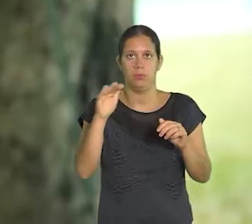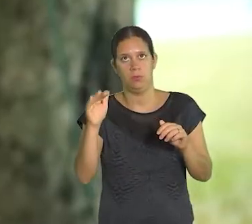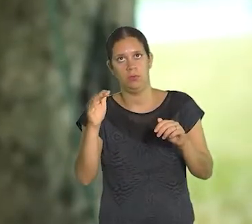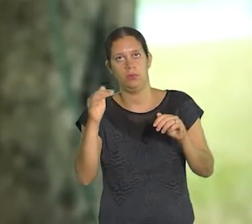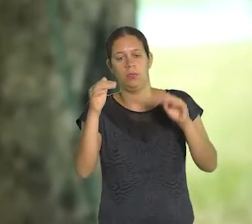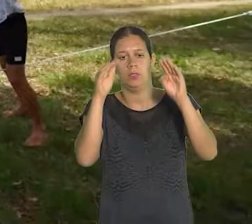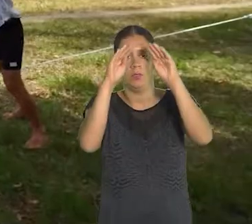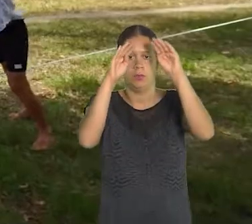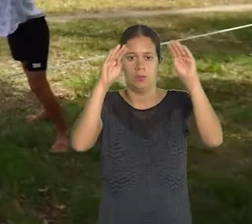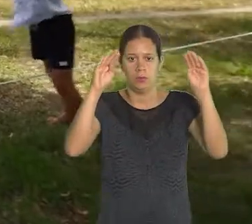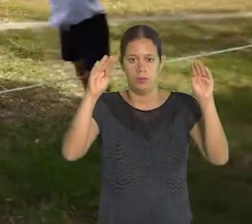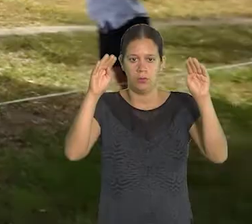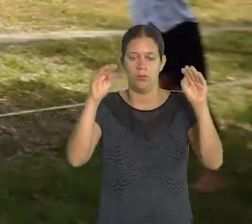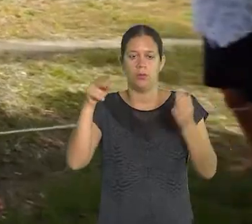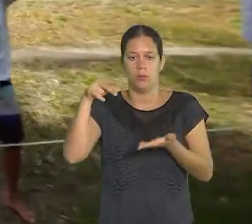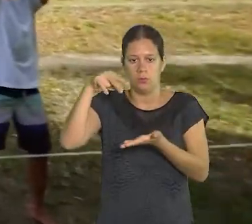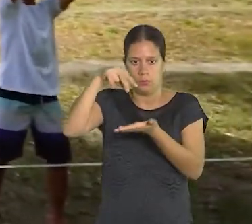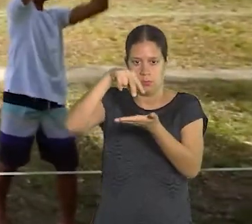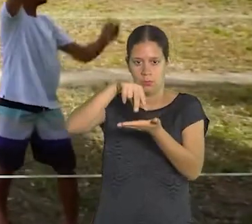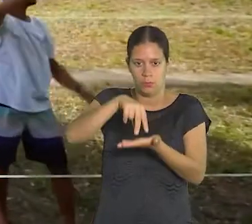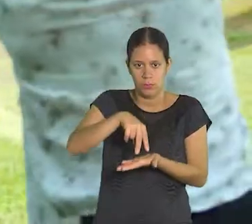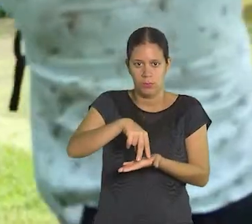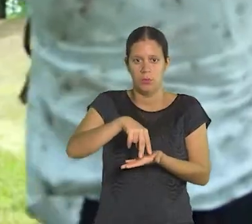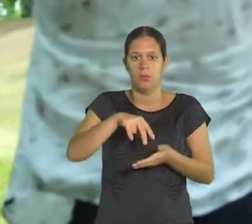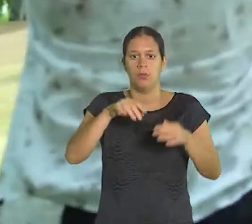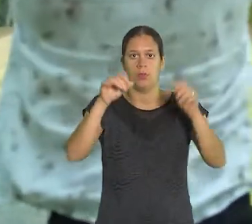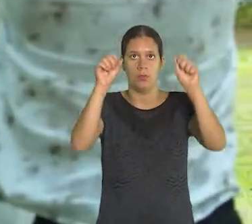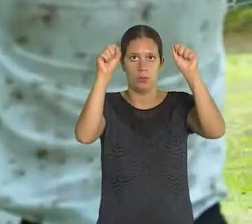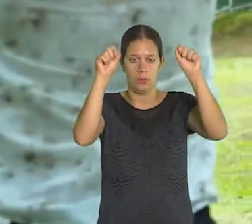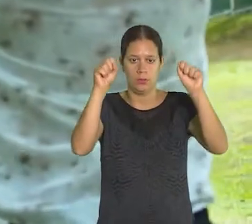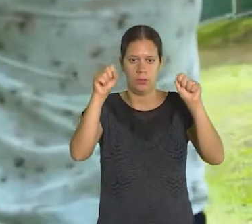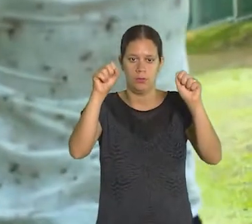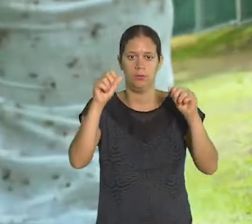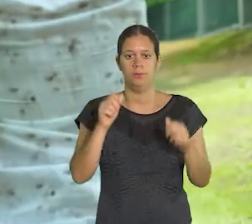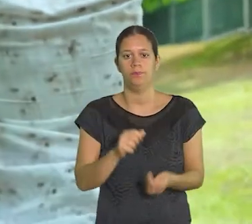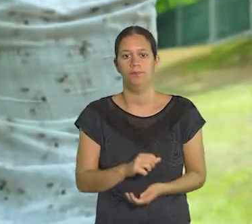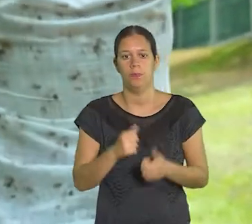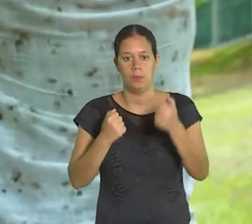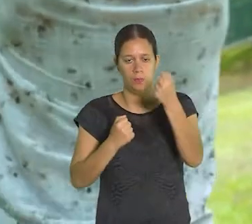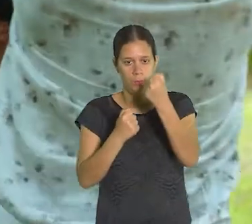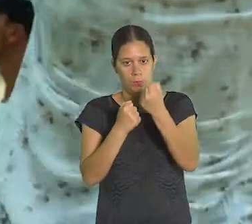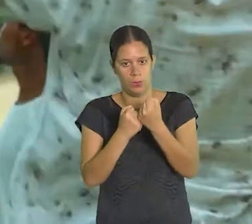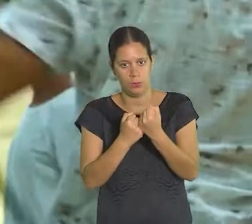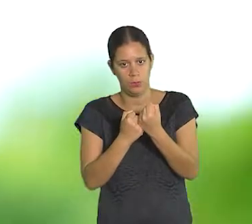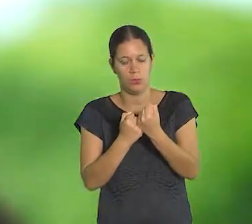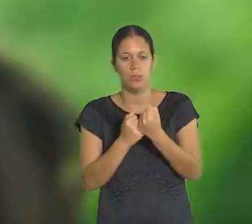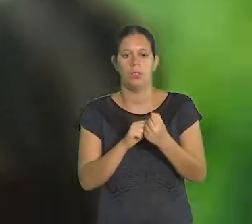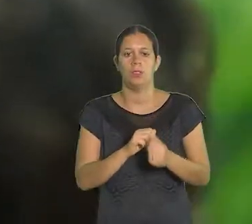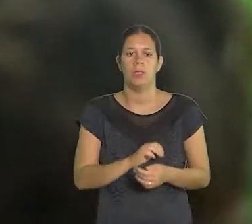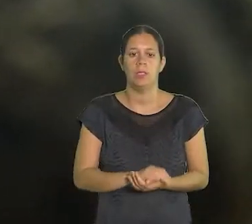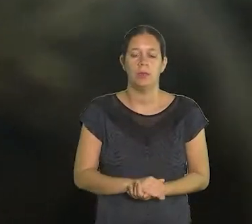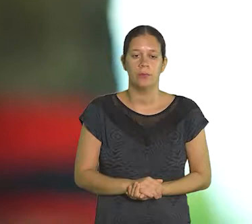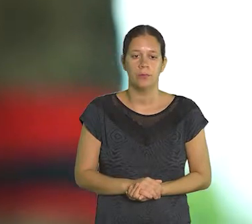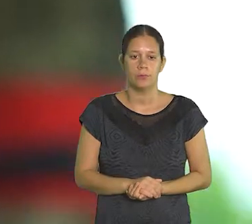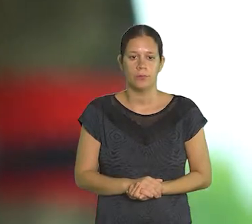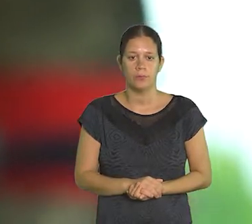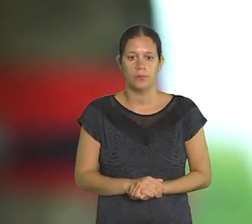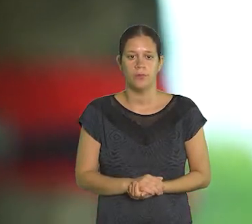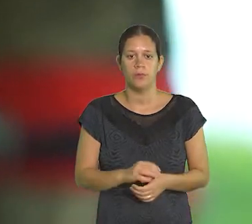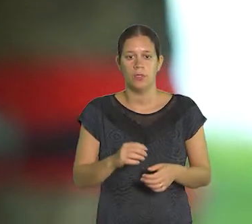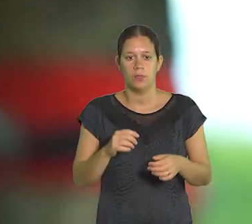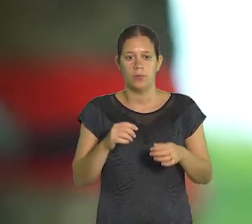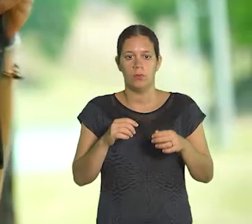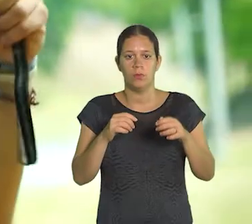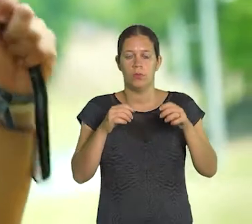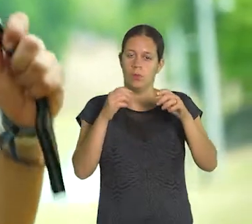E a gente precisa colocar um pouco de tensão para quando a gente se pendurar nela e precisar do apoio dela, ela nos dá esse apoio. Então a gente coloca mais um